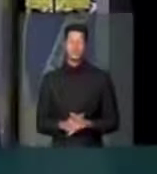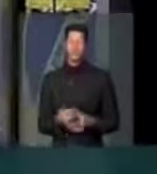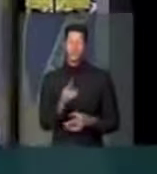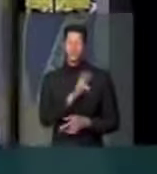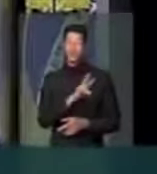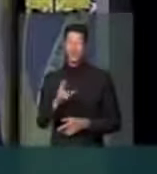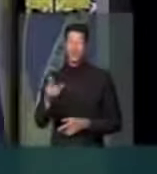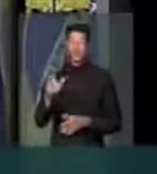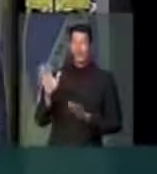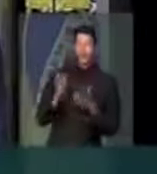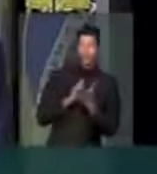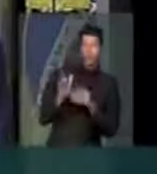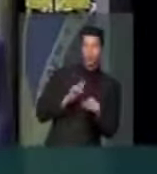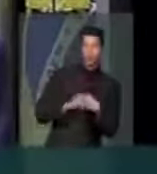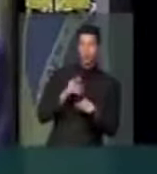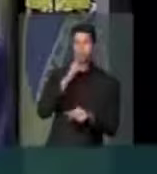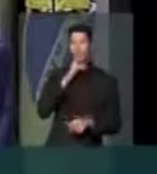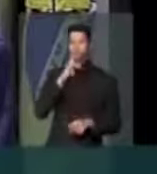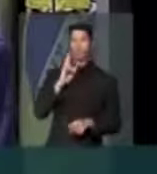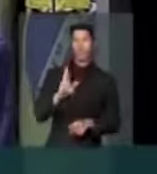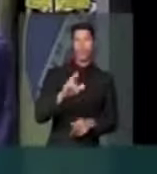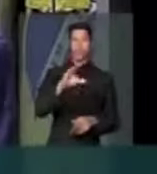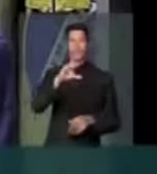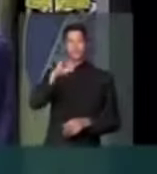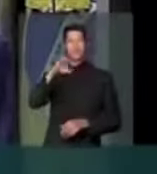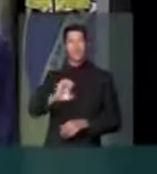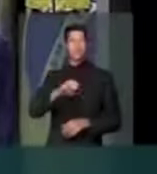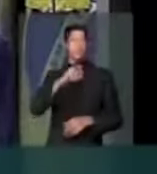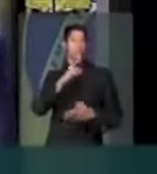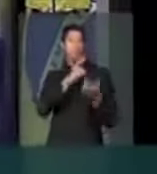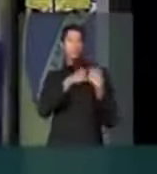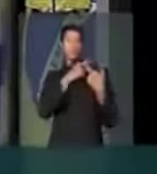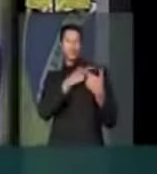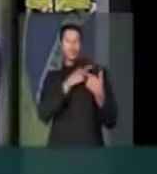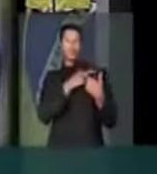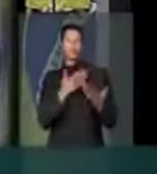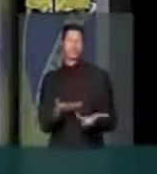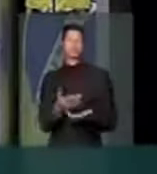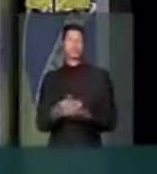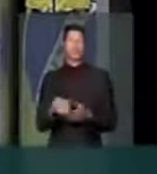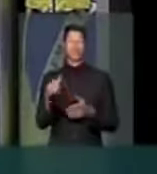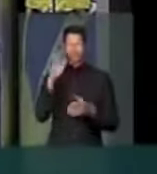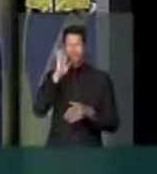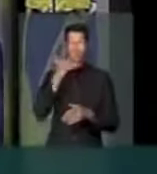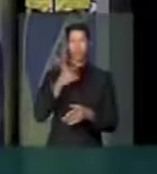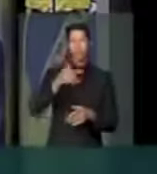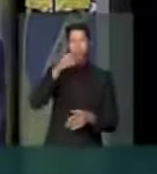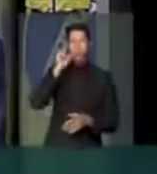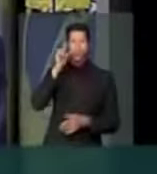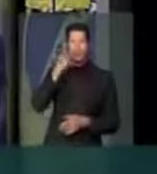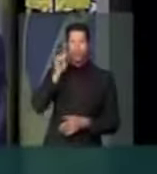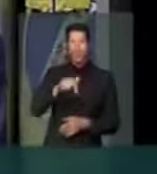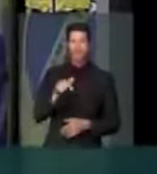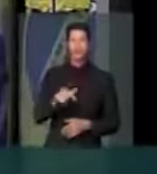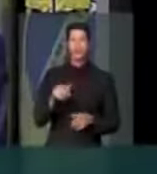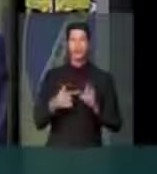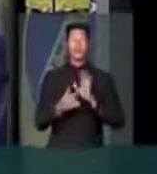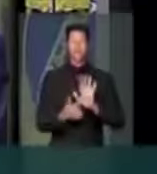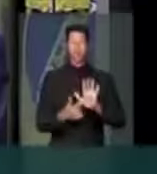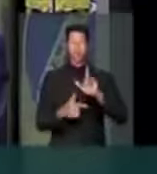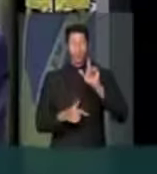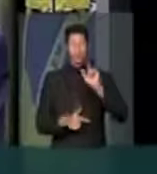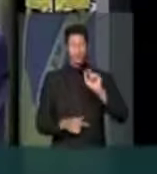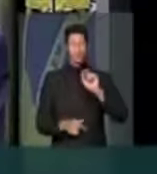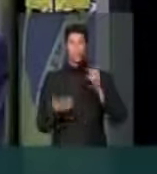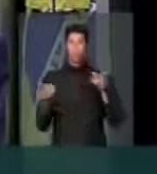responderá em algum momento por crime de responsabilidade. A decisão trazida ontem aqui mostra